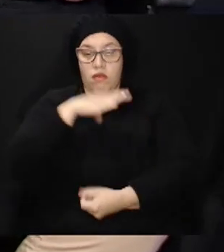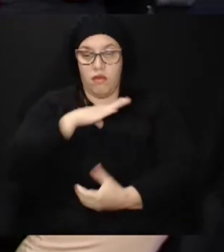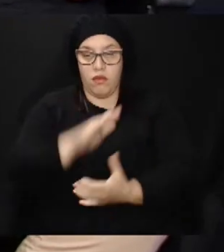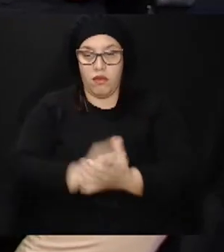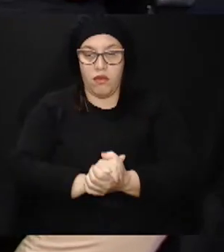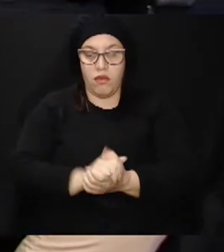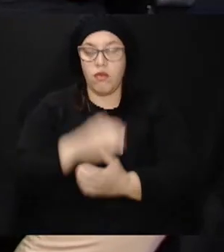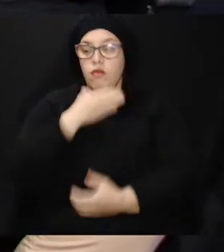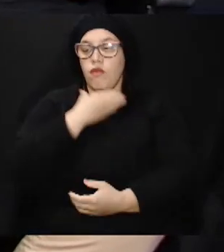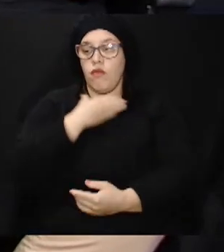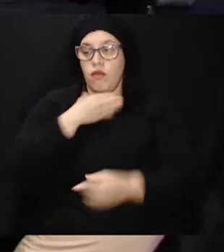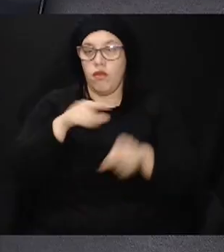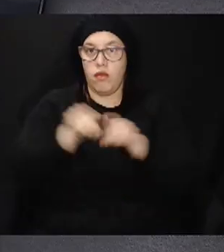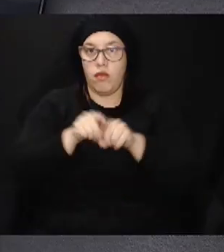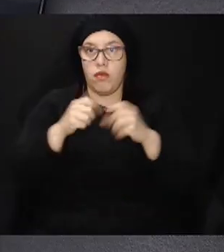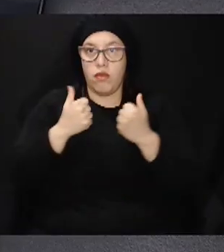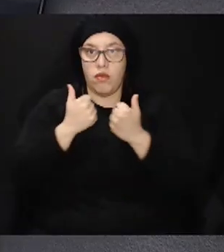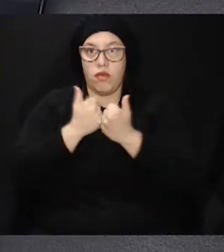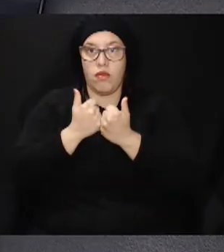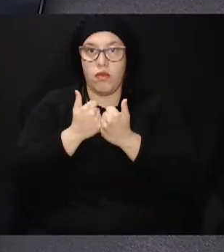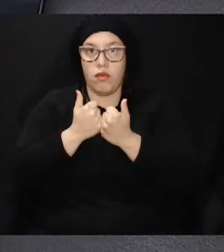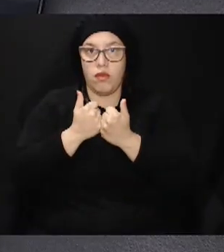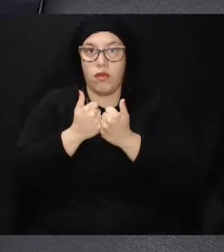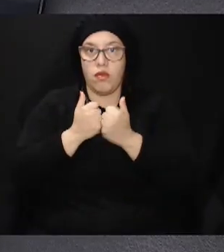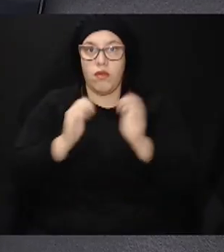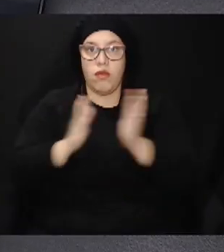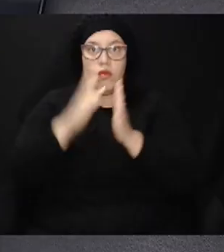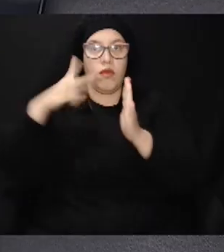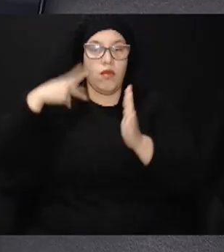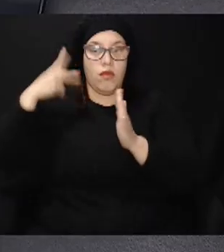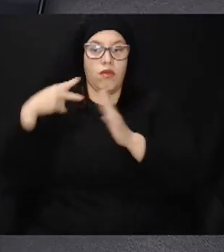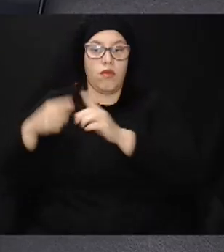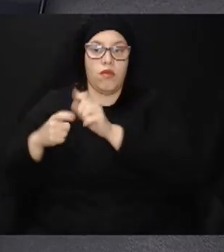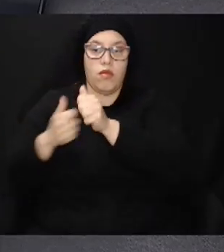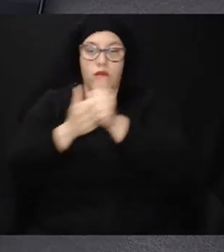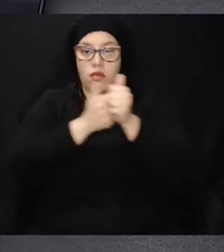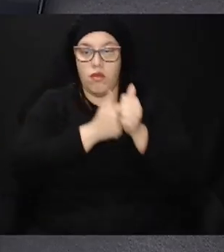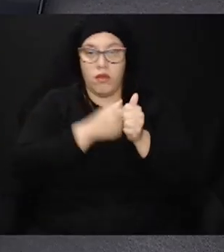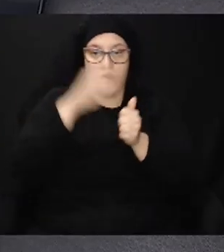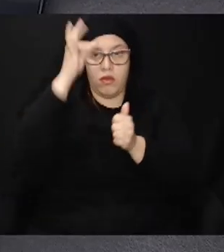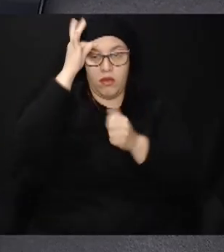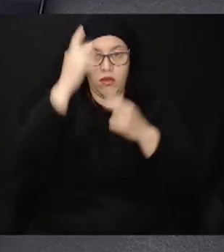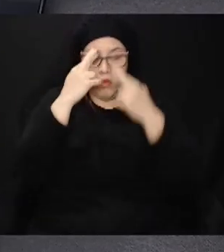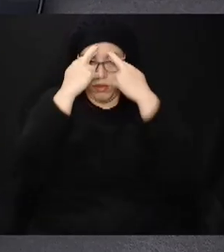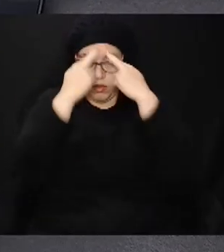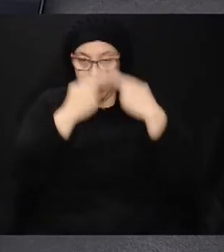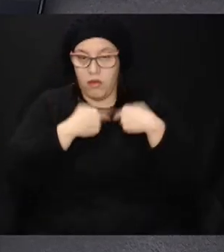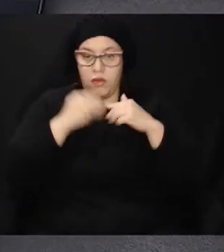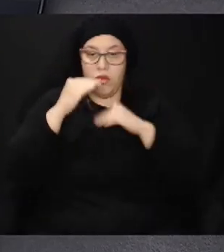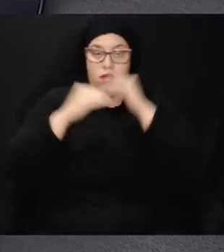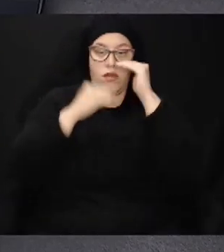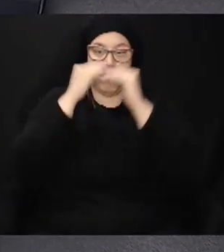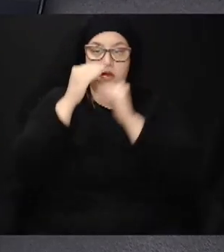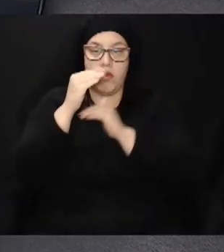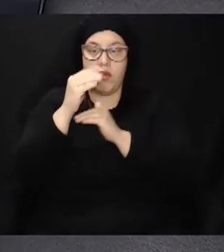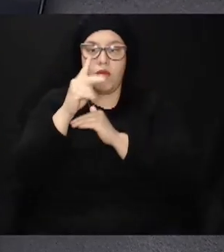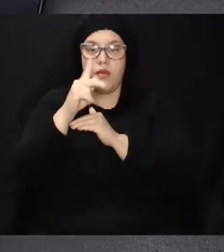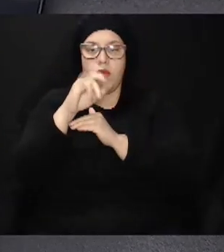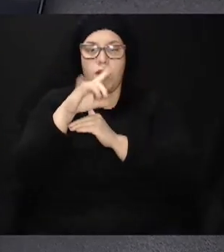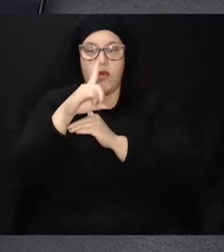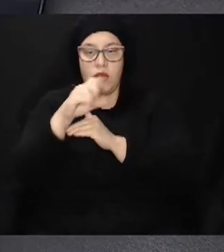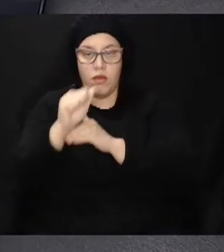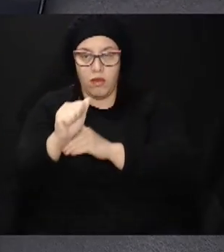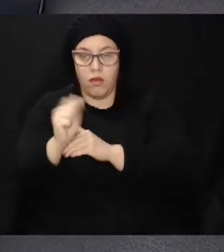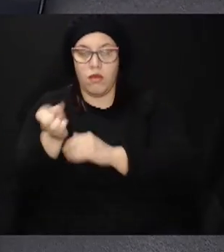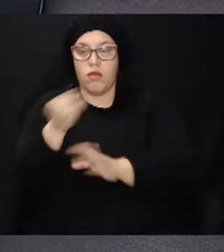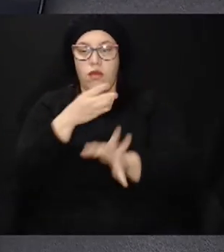também é presidente da Frente Parlamentar para acompanhar os estudos do grupo técnico responsável pelo desenvolvimento do PIDA, o Polo de Inovação